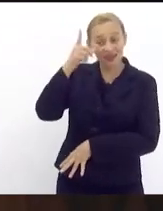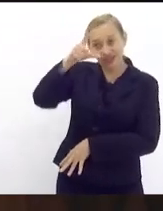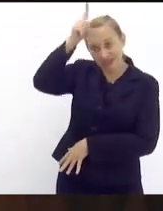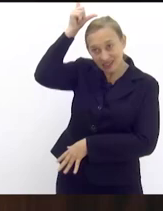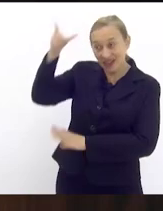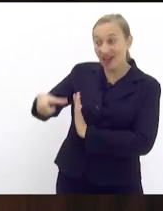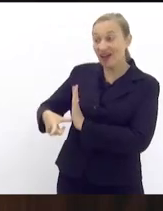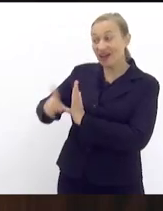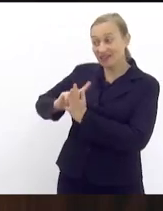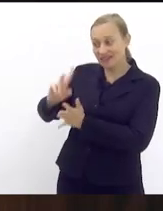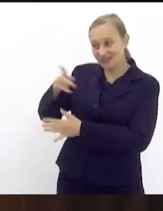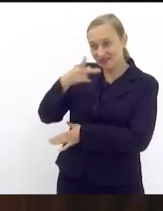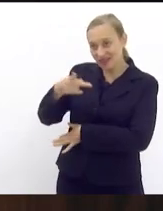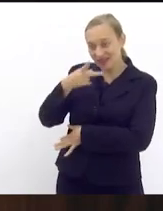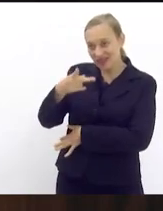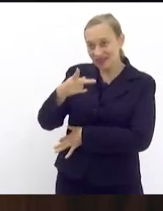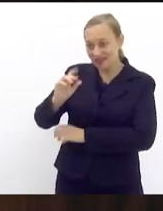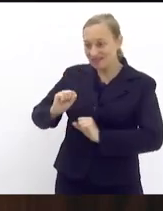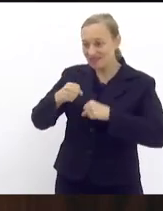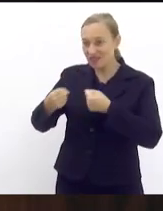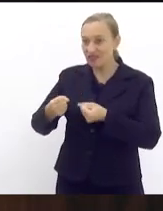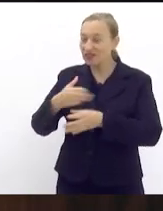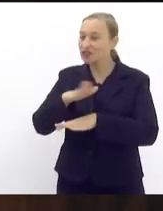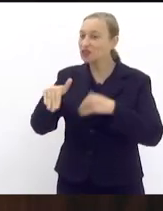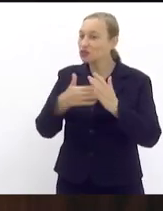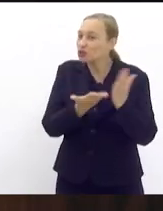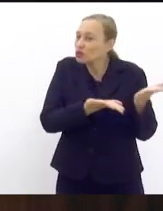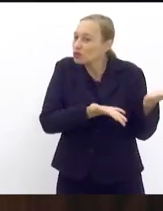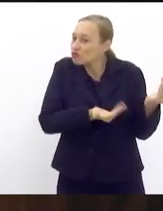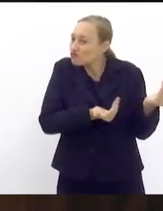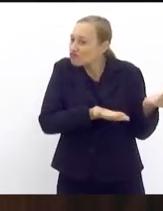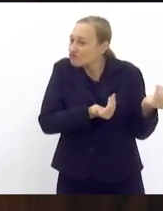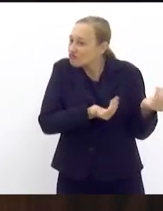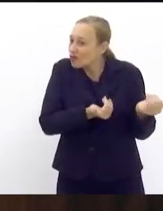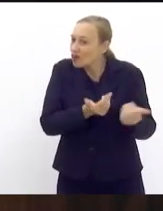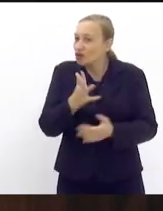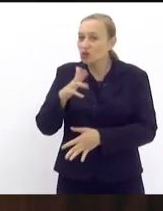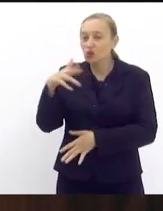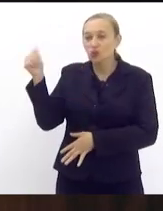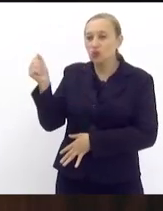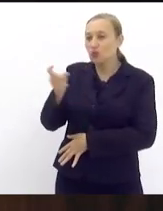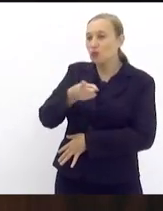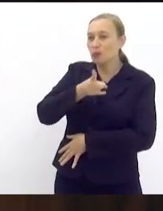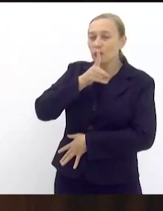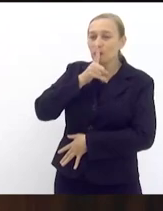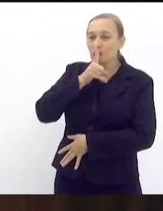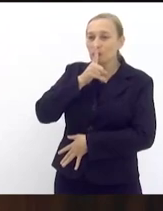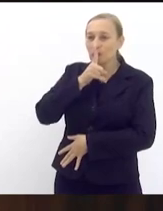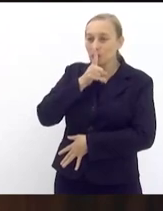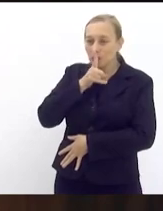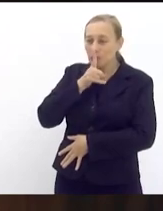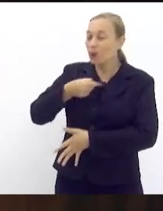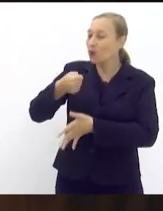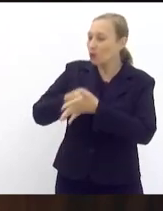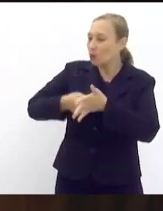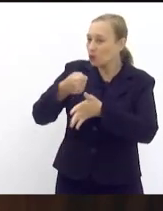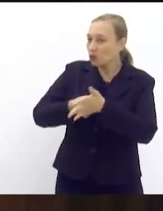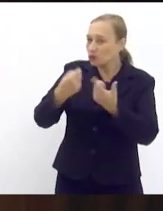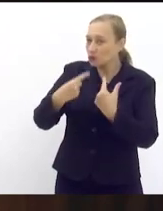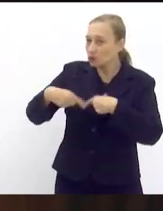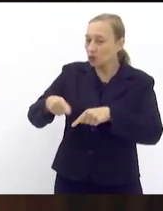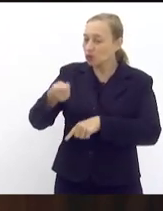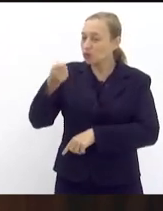Vossa Excelência em defesa toda a juventude resiliente que jamais se calou e resiliente lutou contra